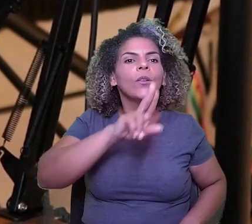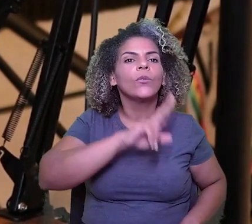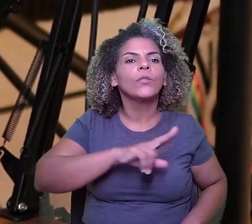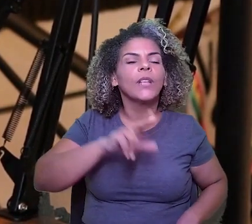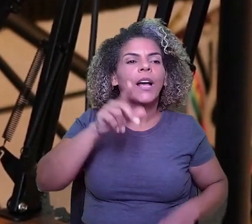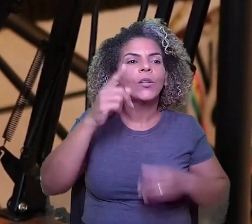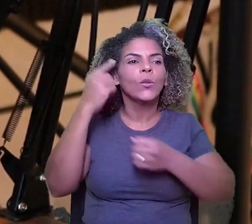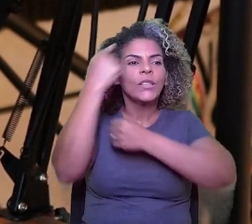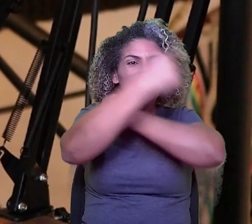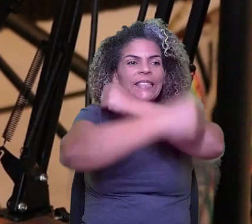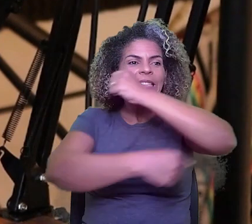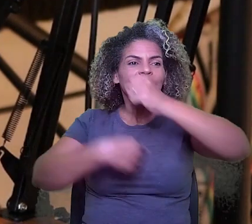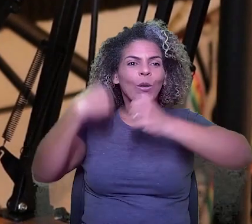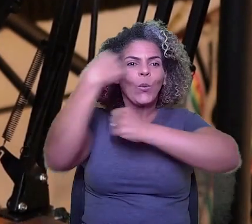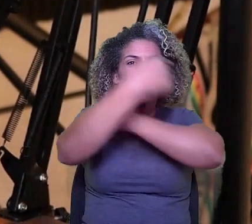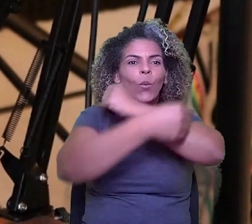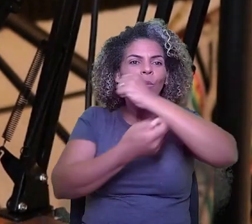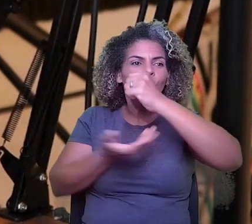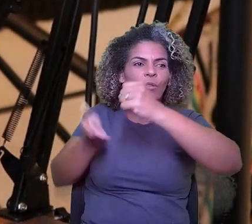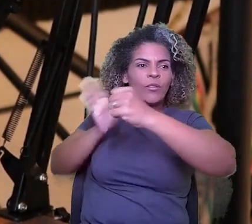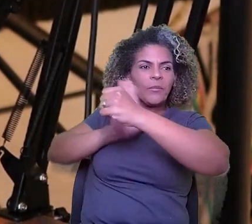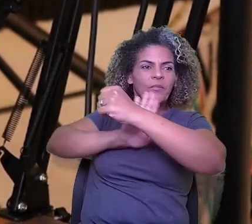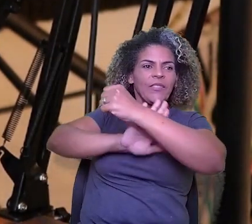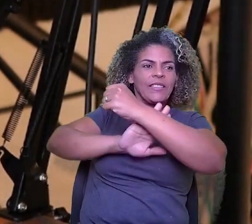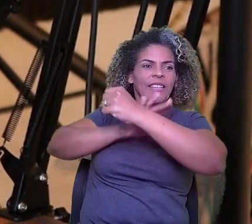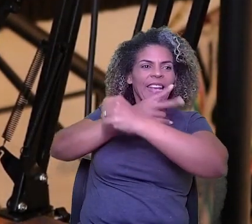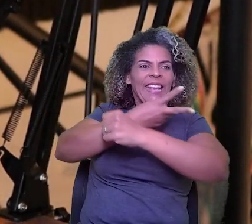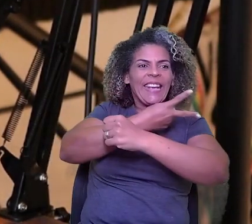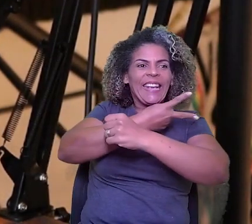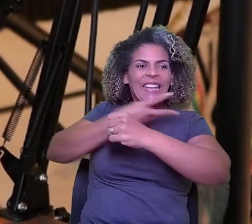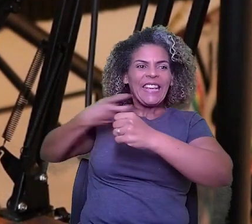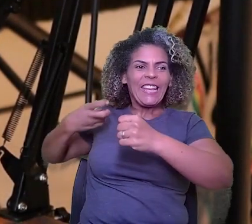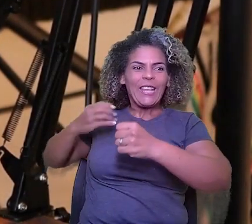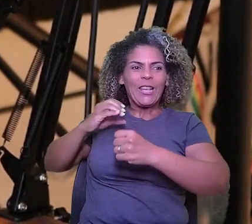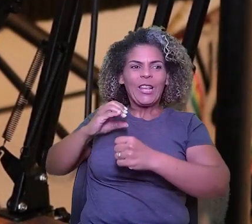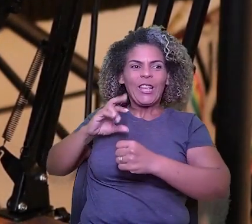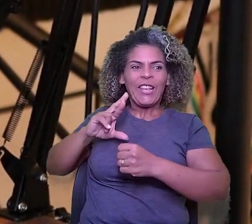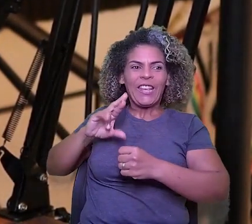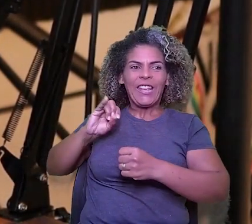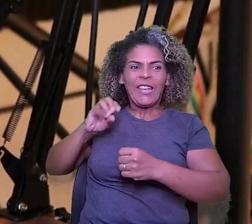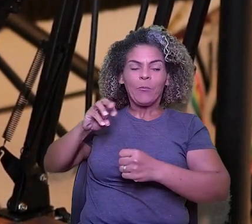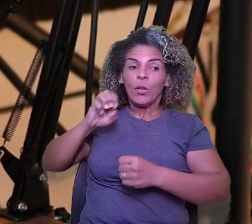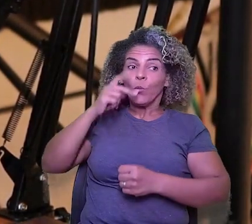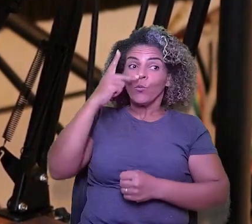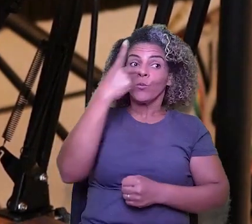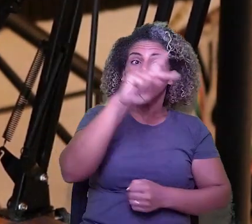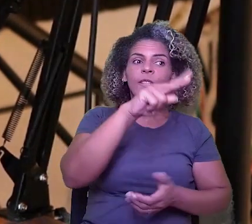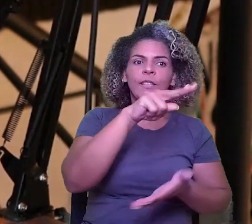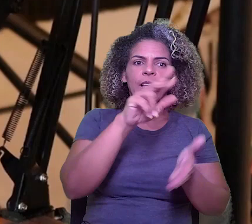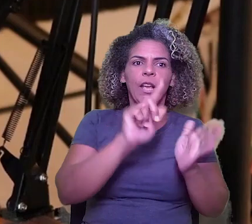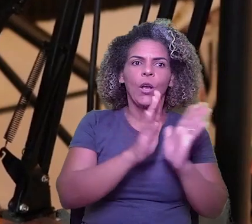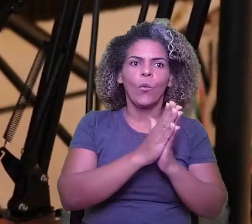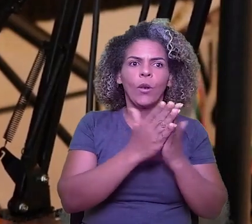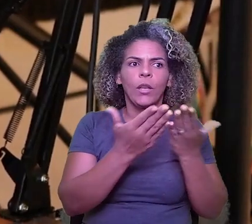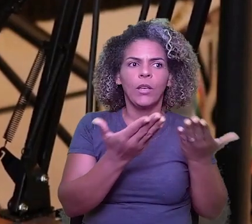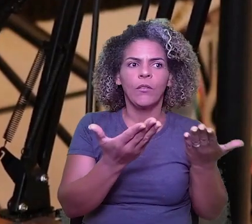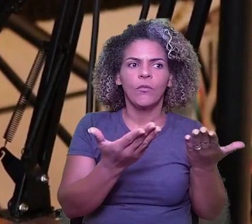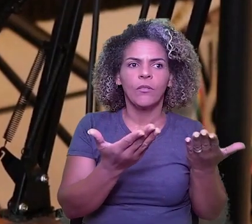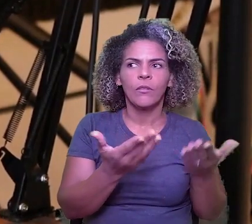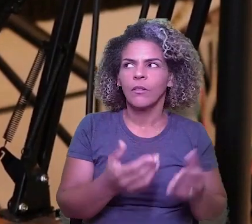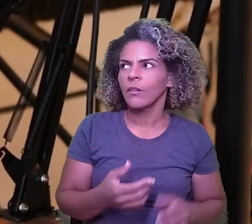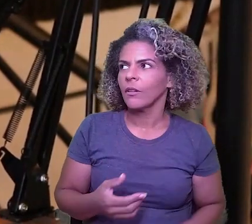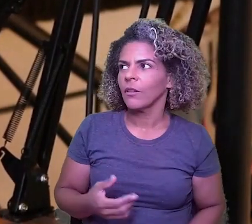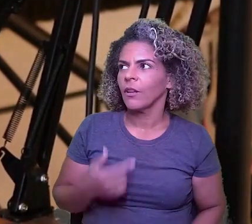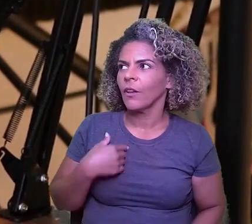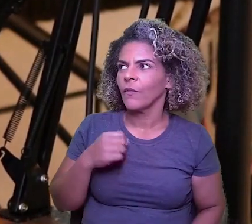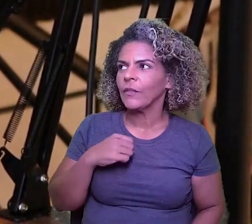utilizada como escudo protetivo para a prática de crime. Eu falei assim, essas são palavras do livro do senhor. Ele olhou para mim e falou assim,